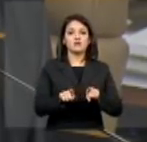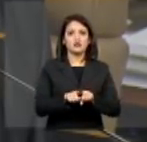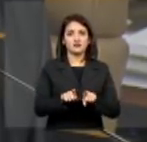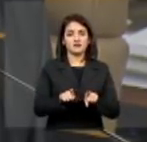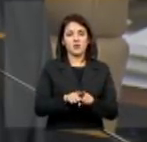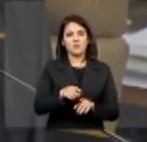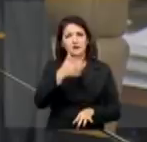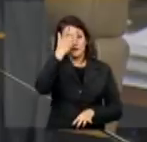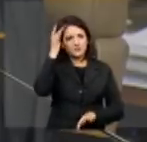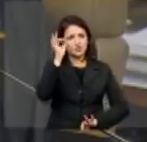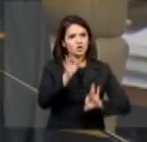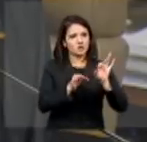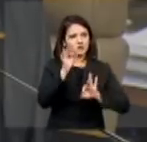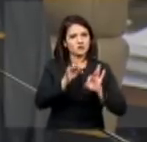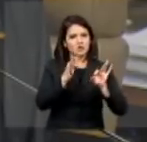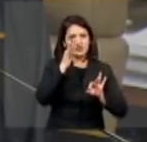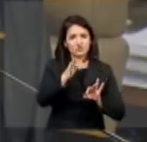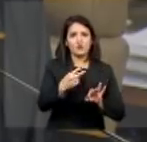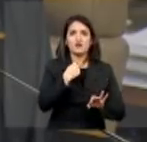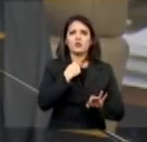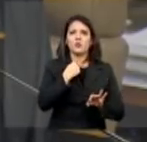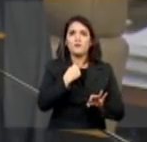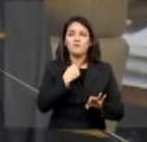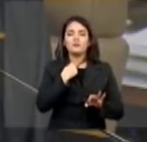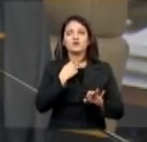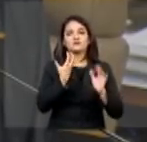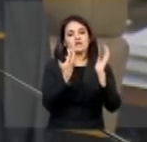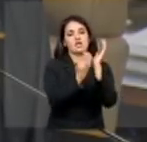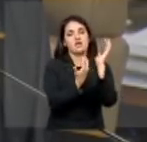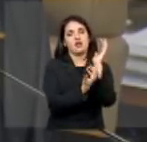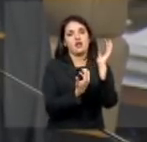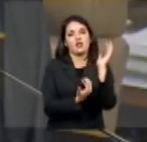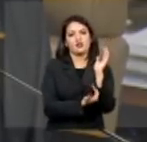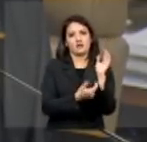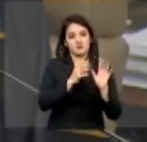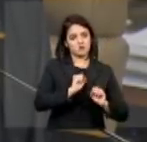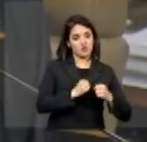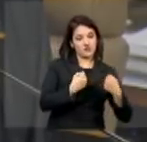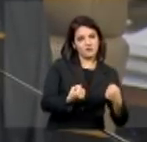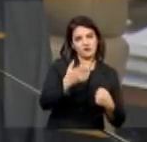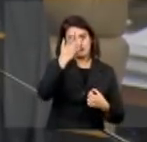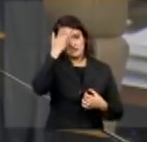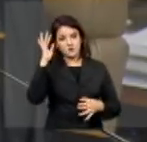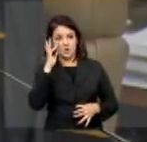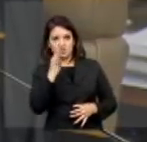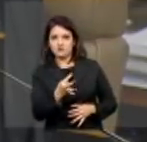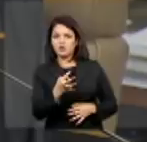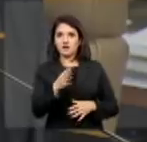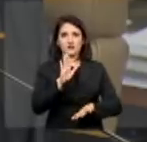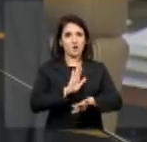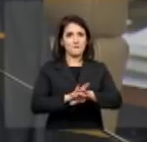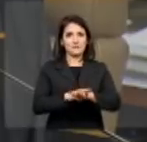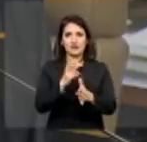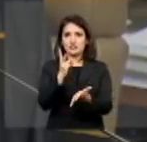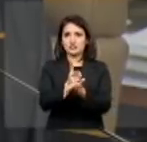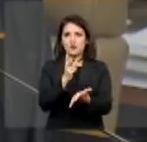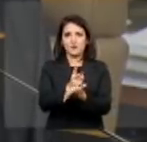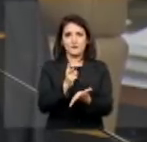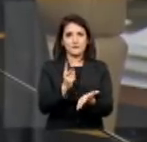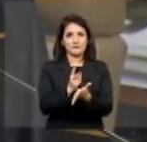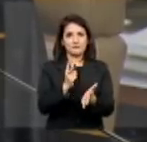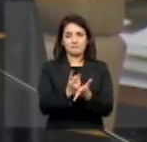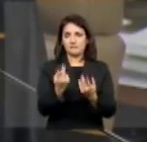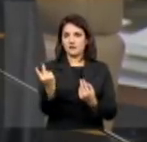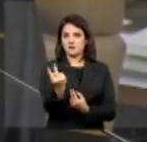estabelecer irá 500 defesas recusadas o prazer comum para as alegações finais de todos os defensores e